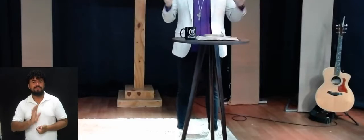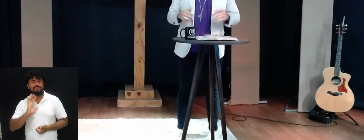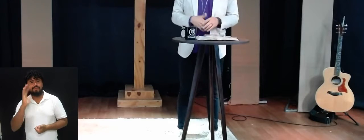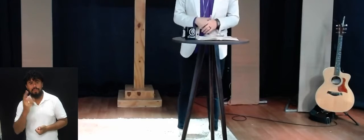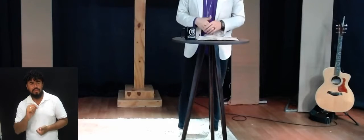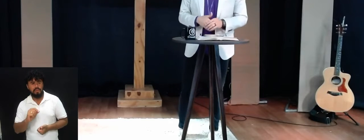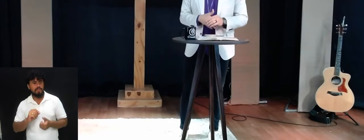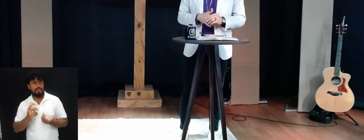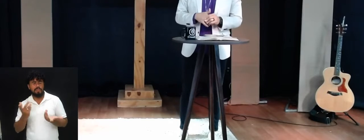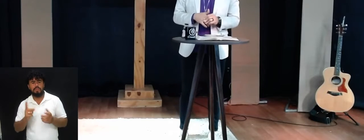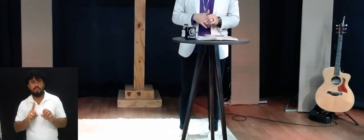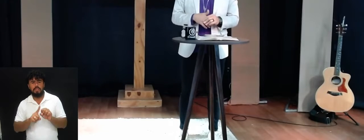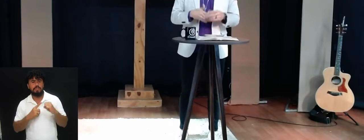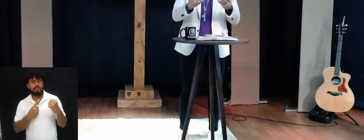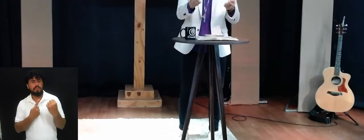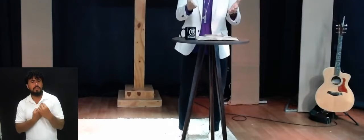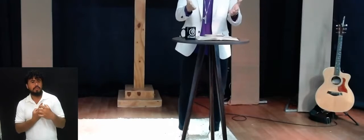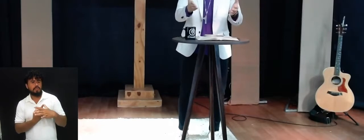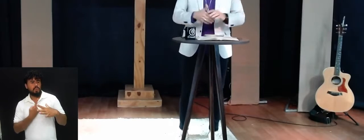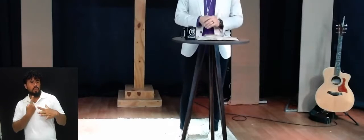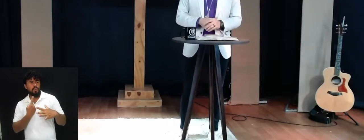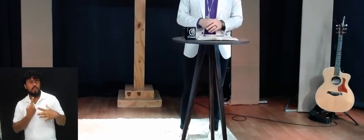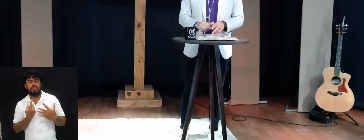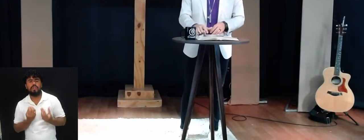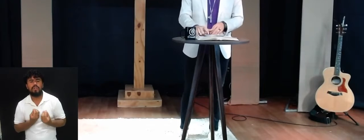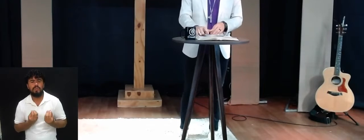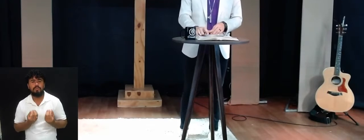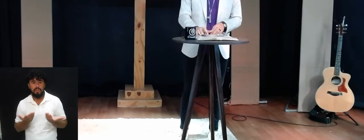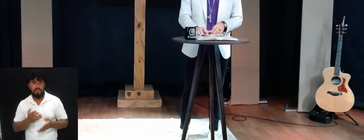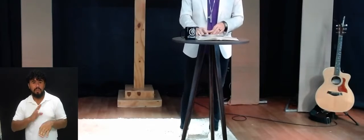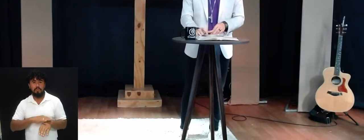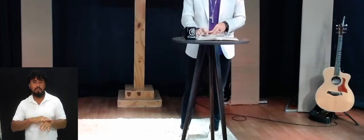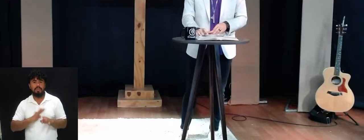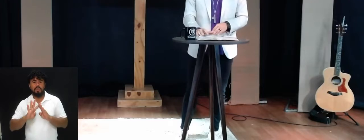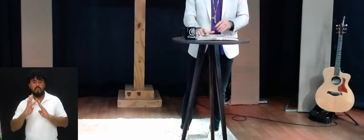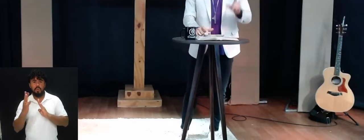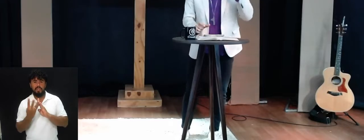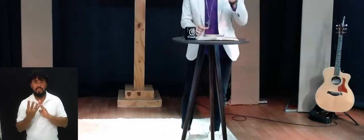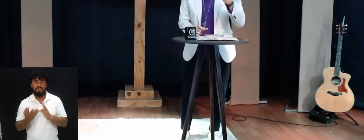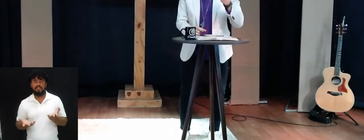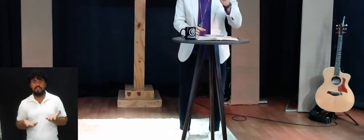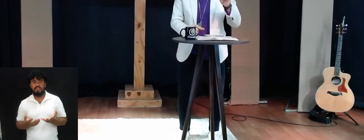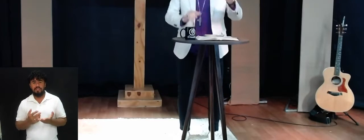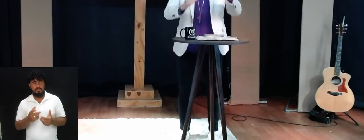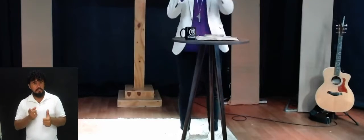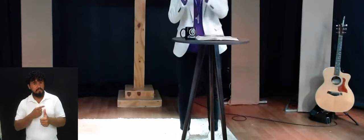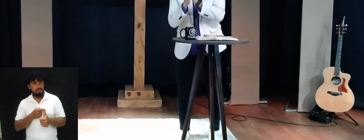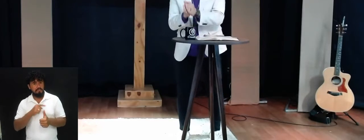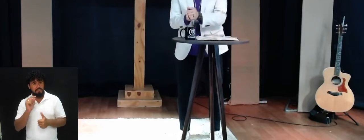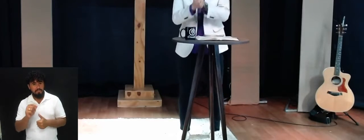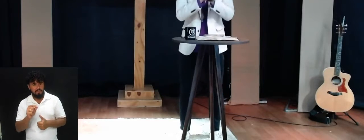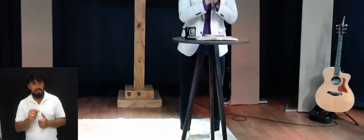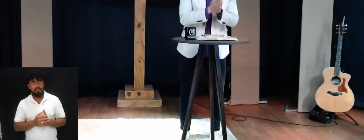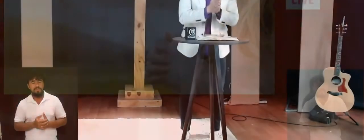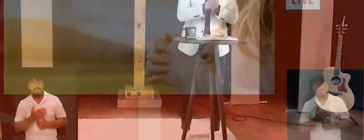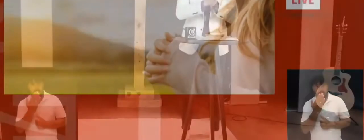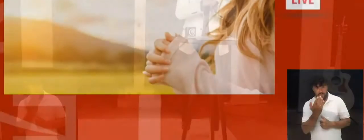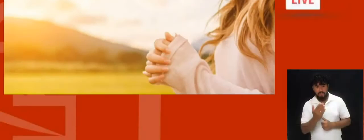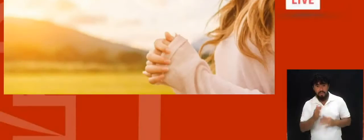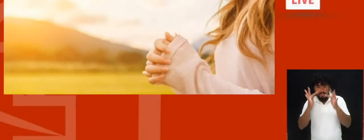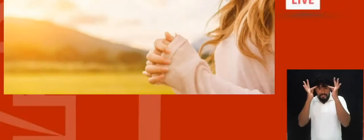confinamentos da história? Como nós estamos agora na quarentena? Em primeiro lugar, a sua